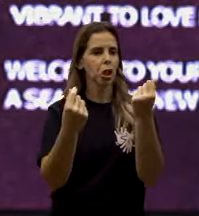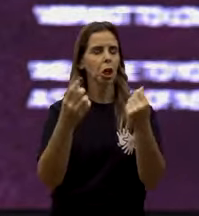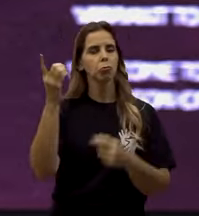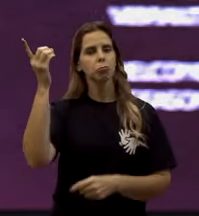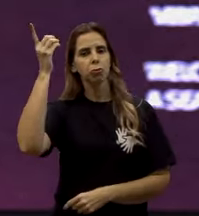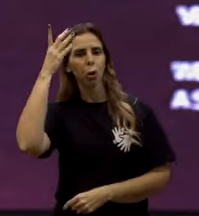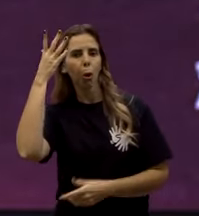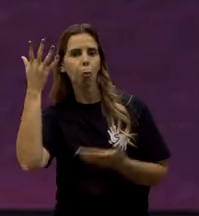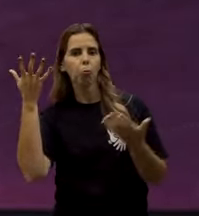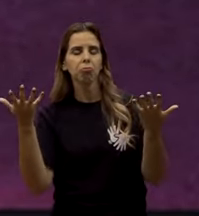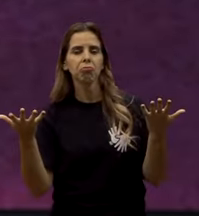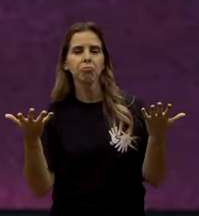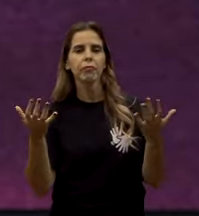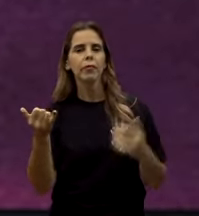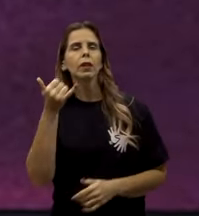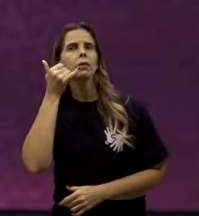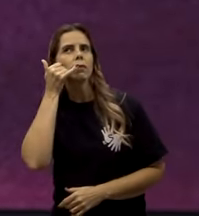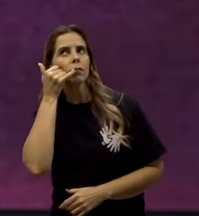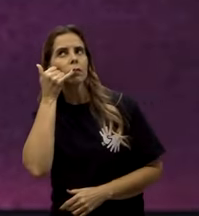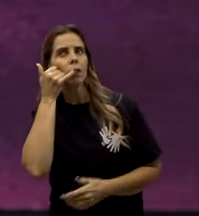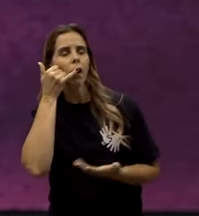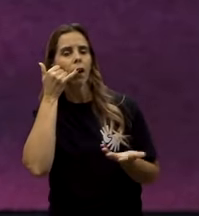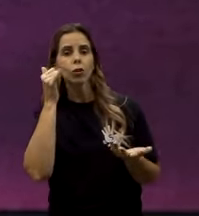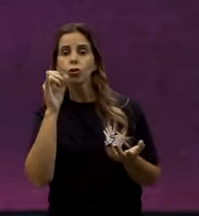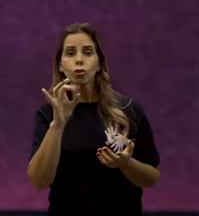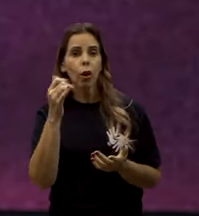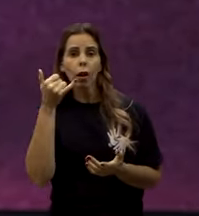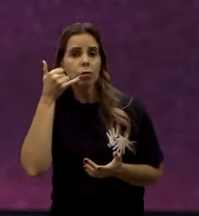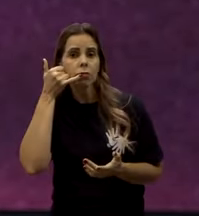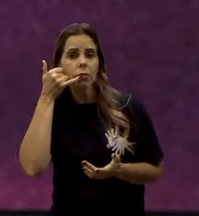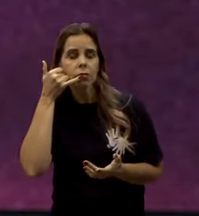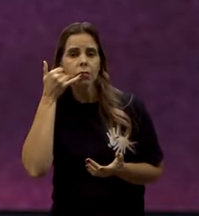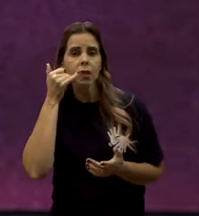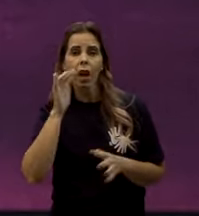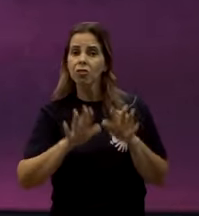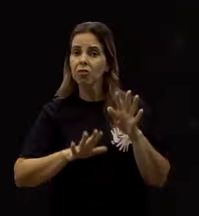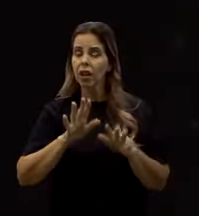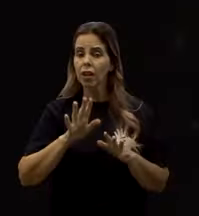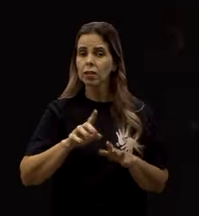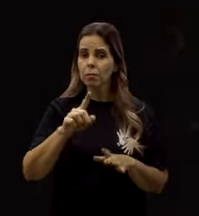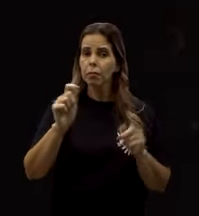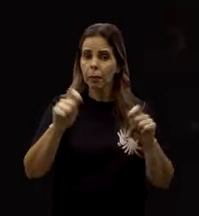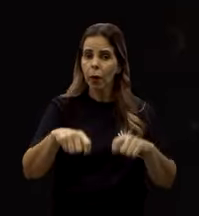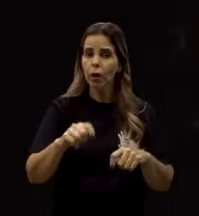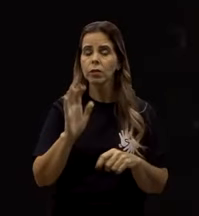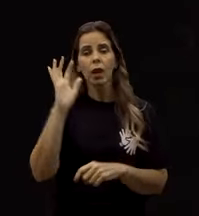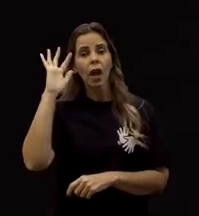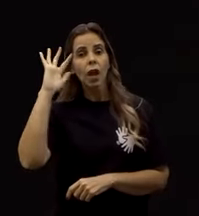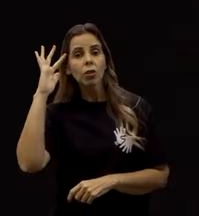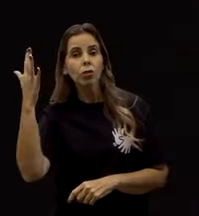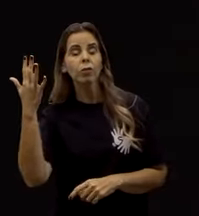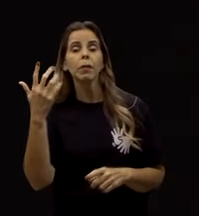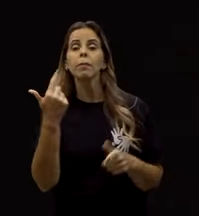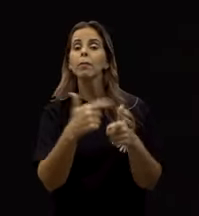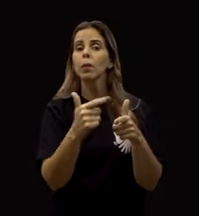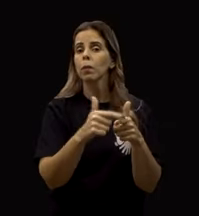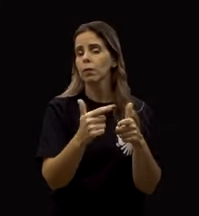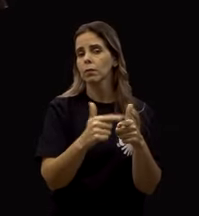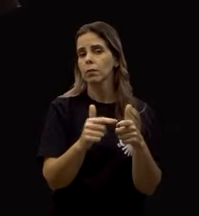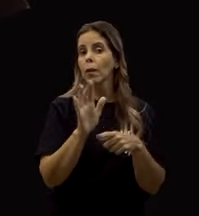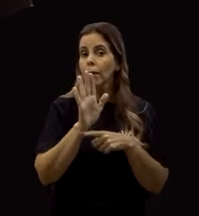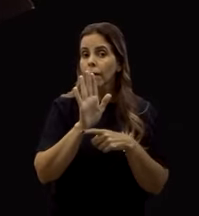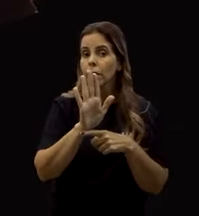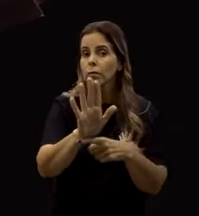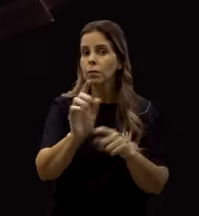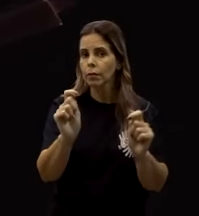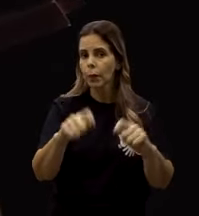Dom um telefonema que você conhece alguém pode resolver o problema de alguém se alguém tem um recurso e vendo teu